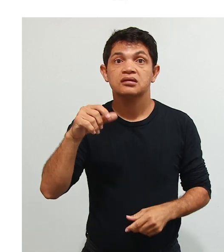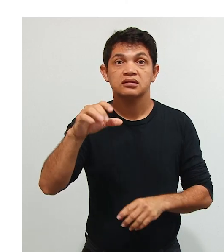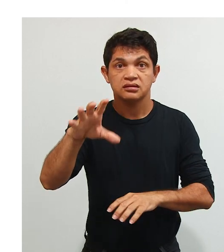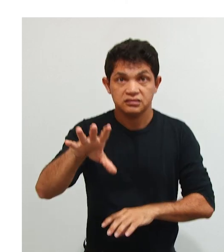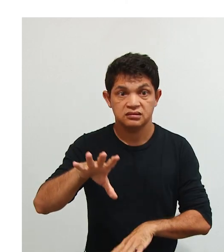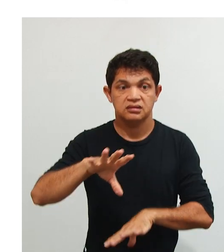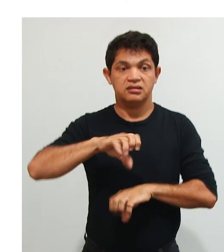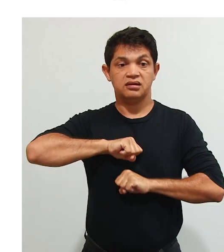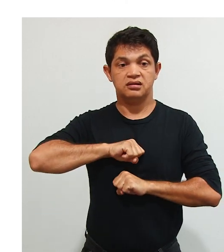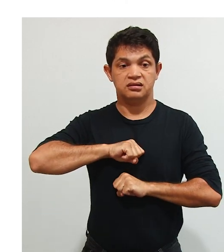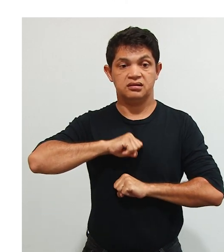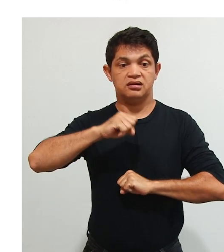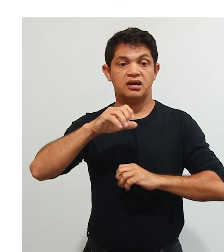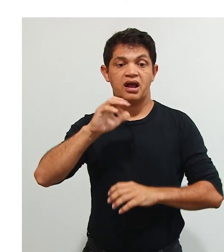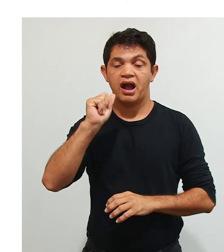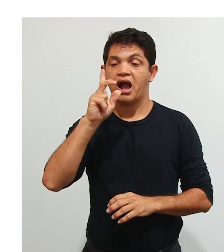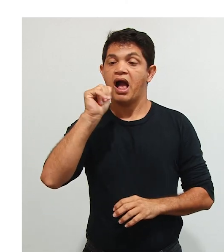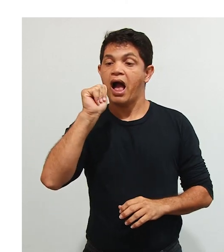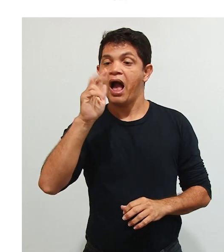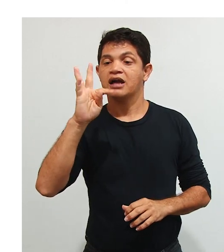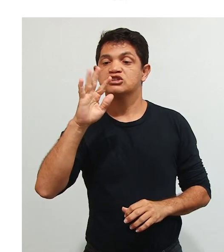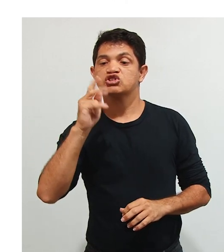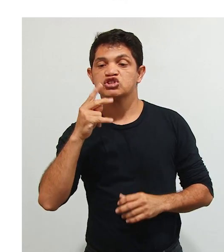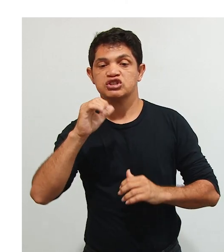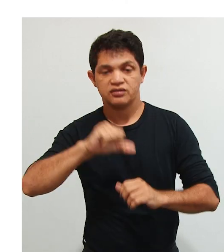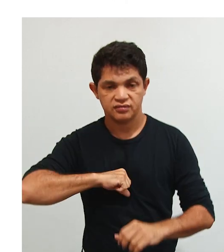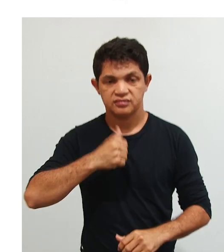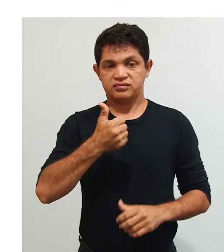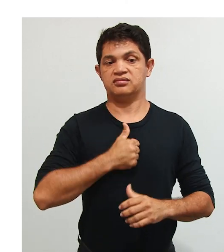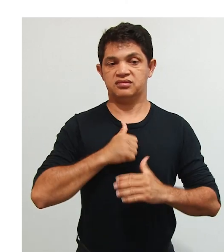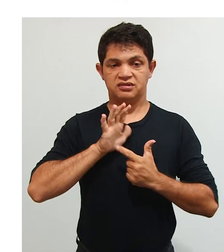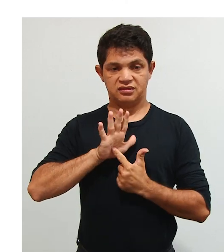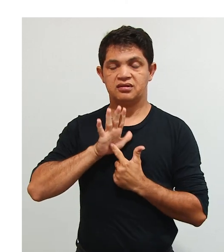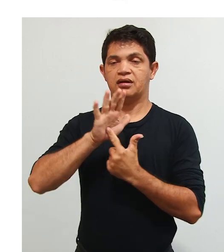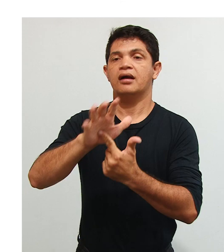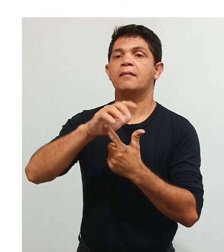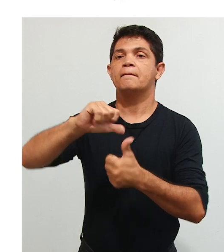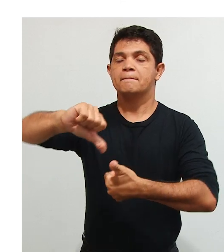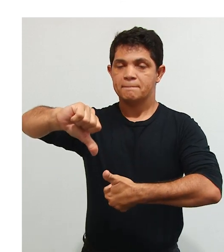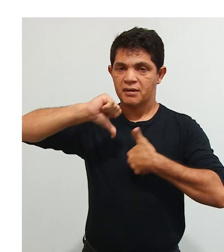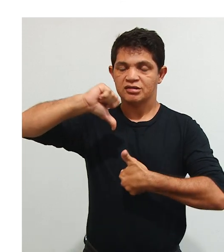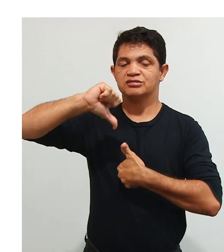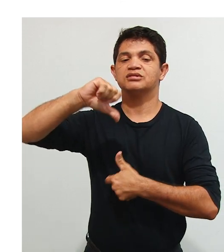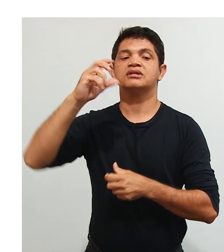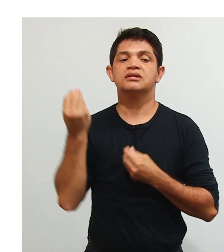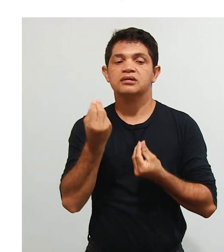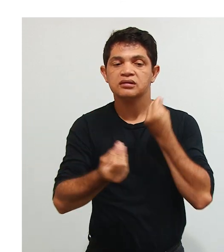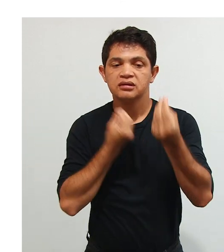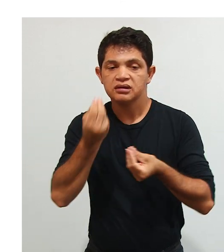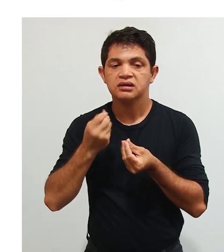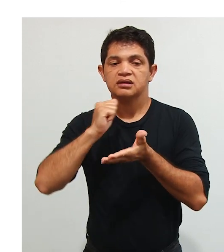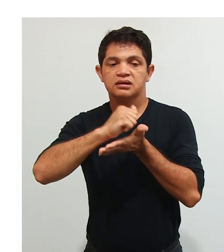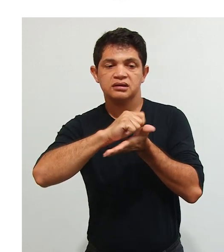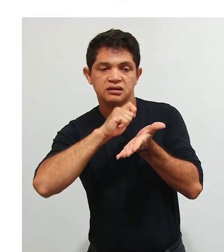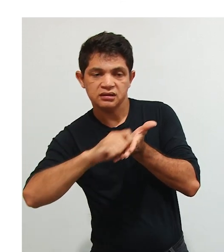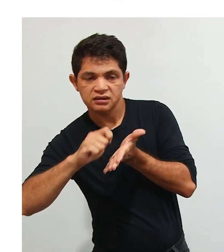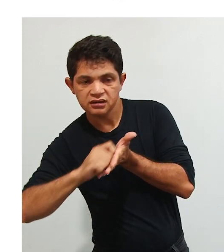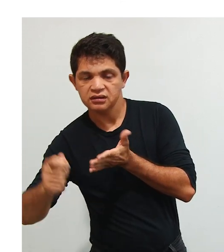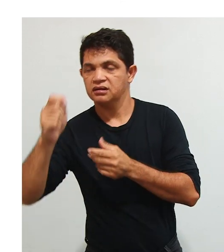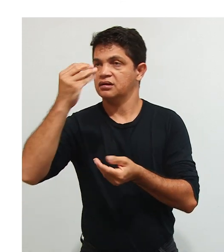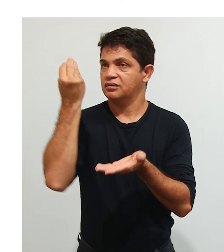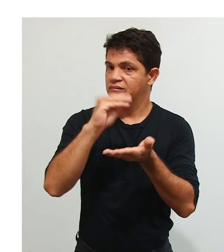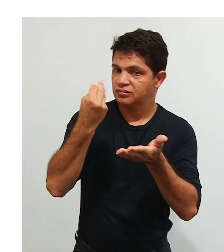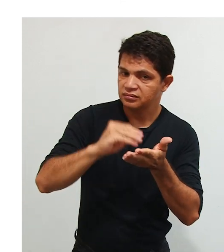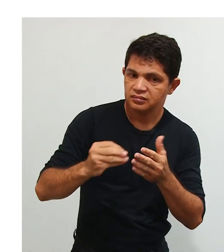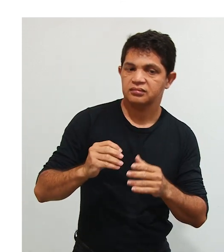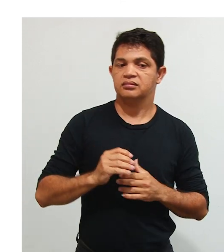escuta ativa. Então, é importante demonstrar empatia, parafrasear, ou seja, repetir